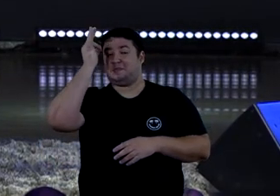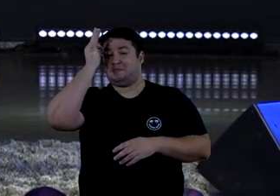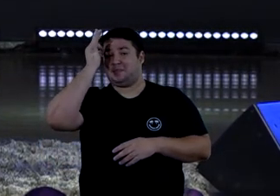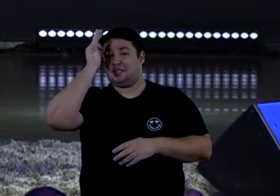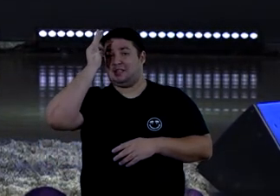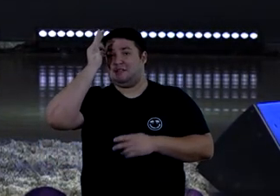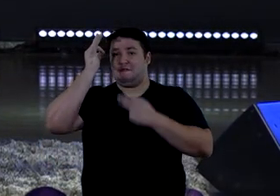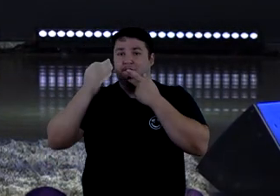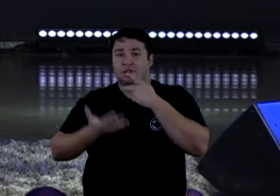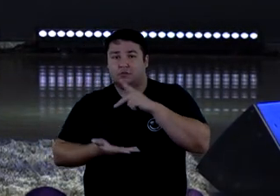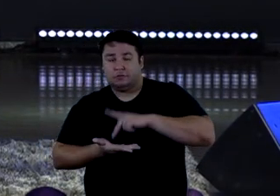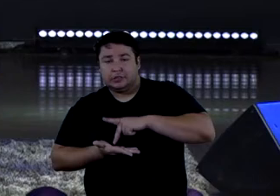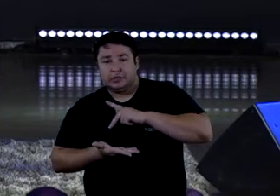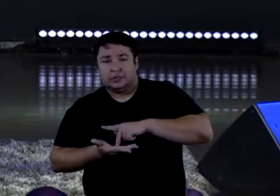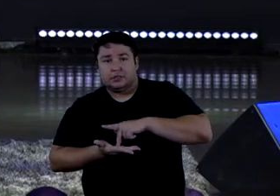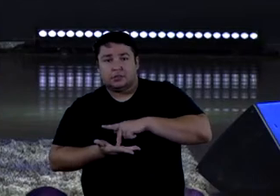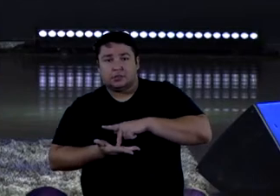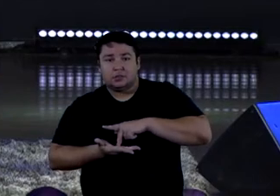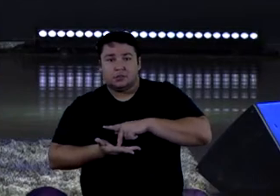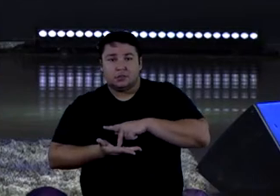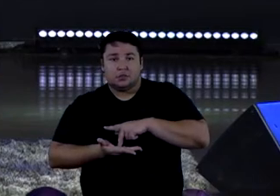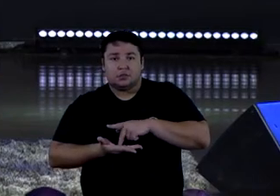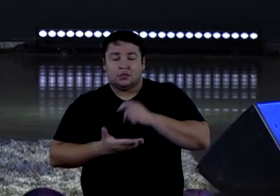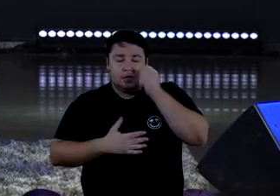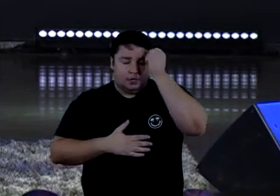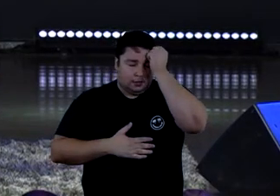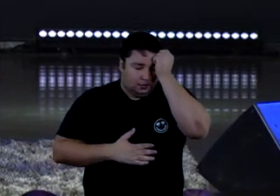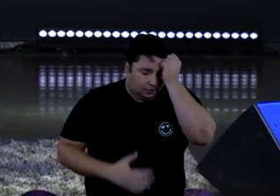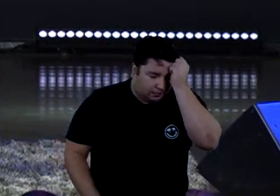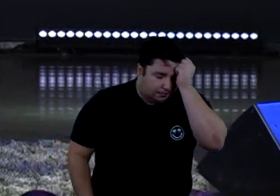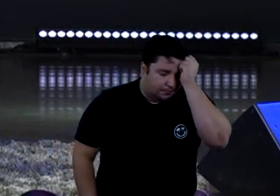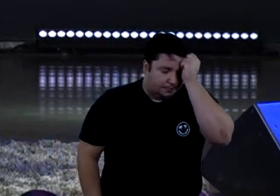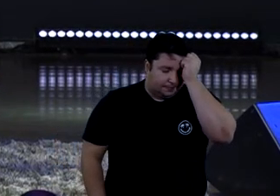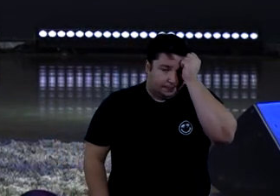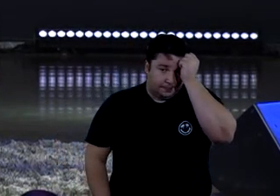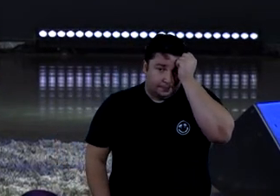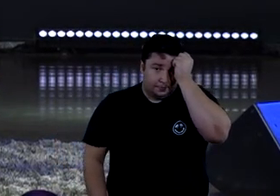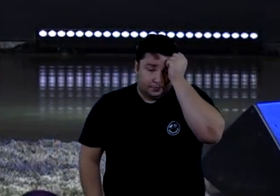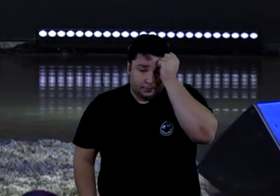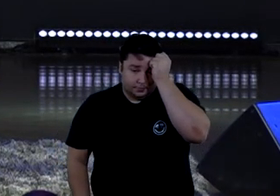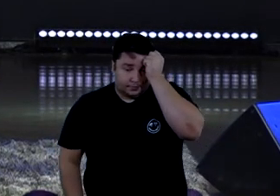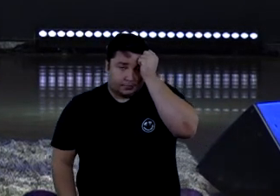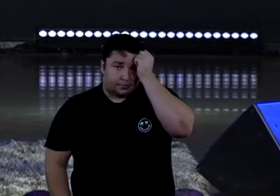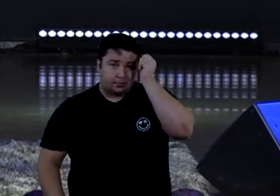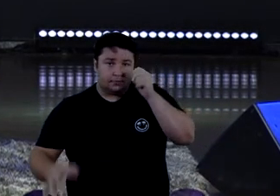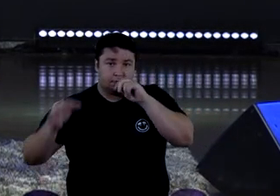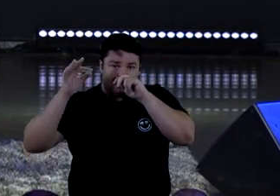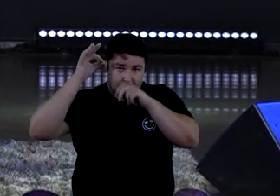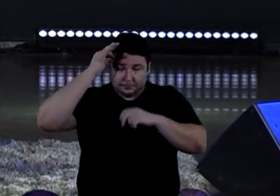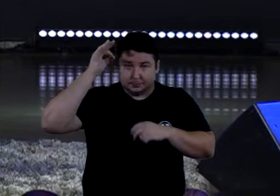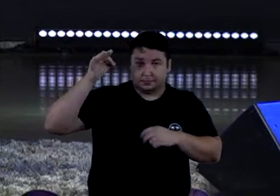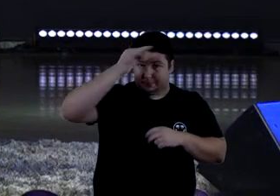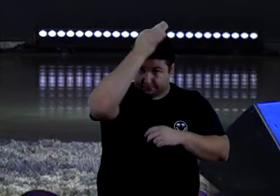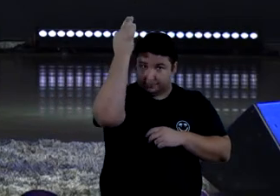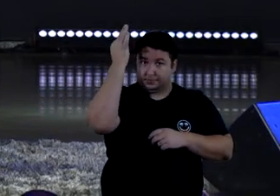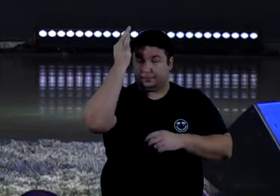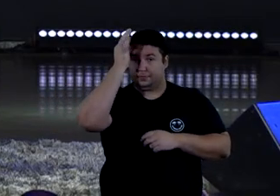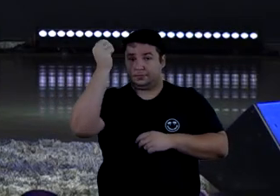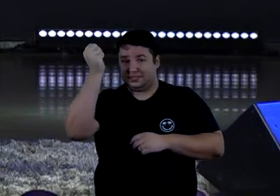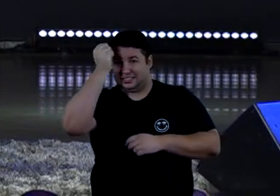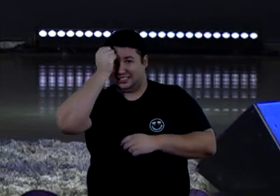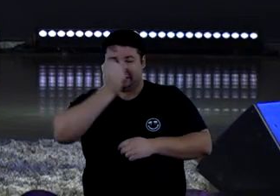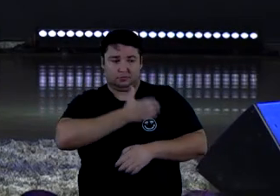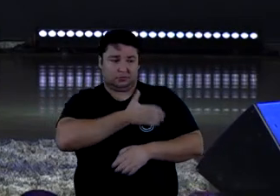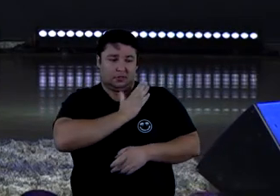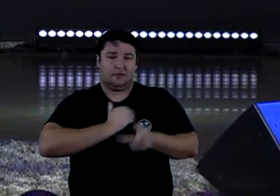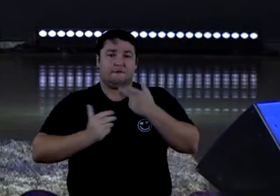com sinceridade, com quebrantamento, um espírito quebrantado, um coração sincero,